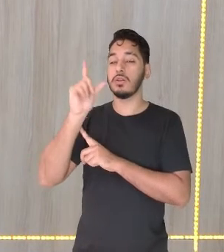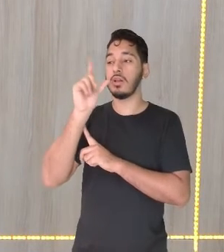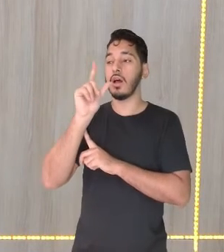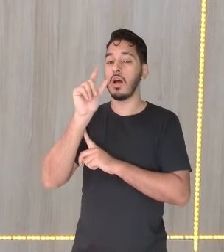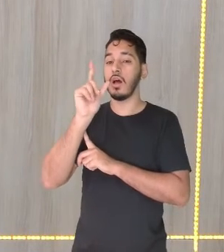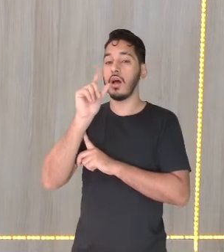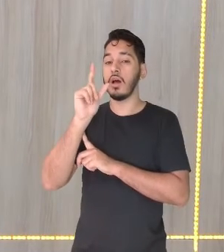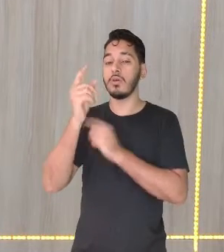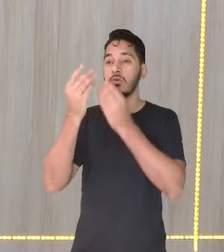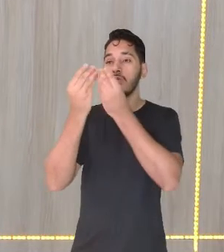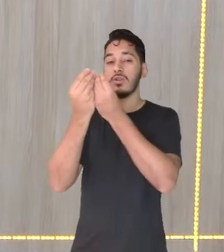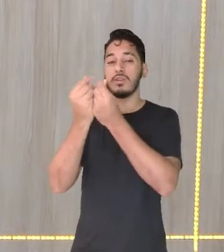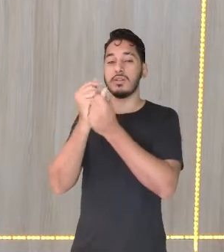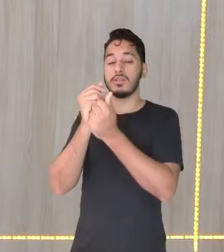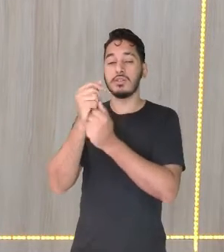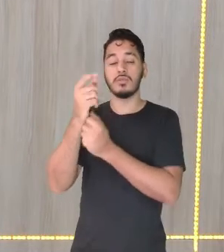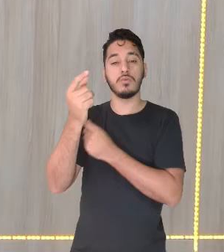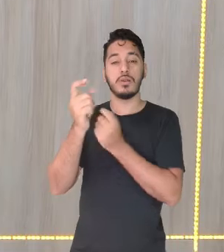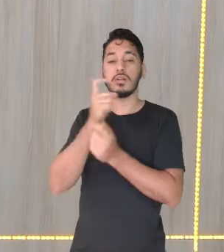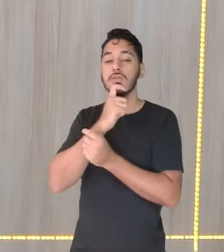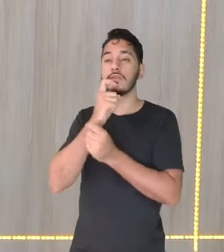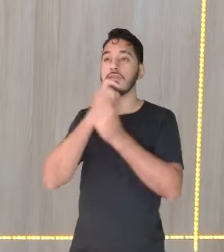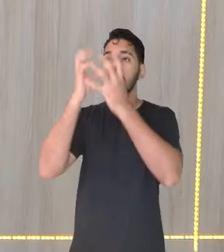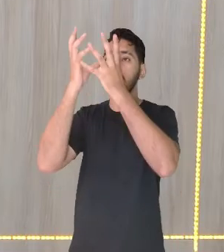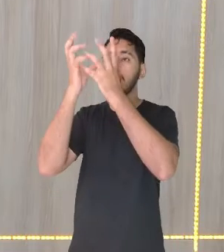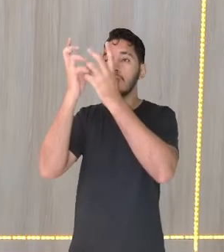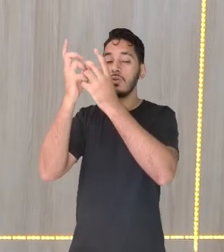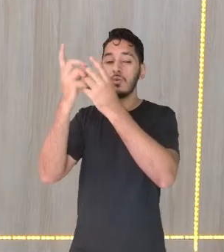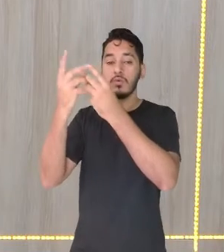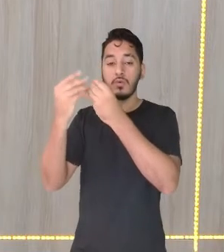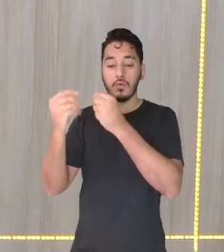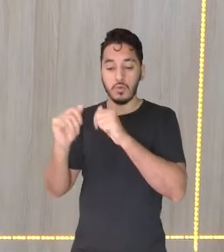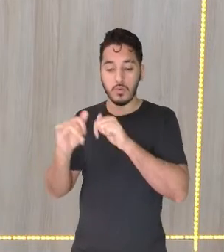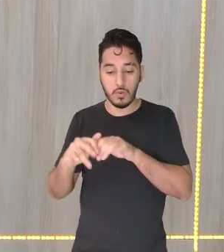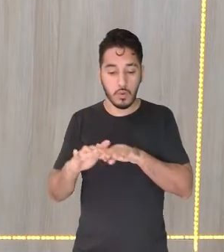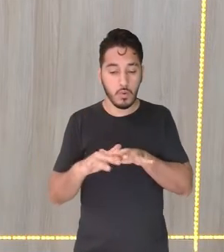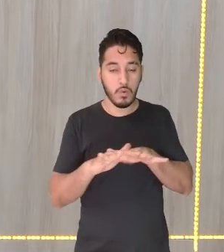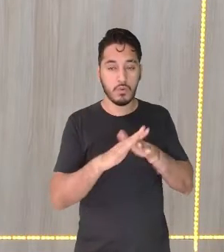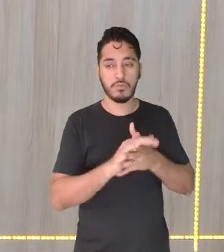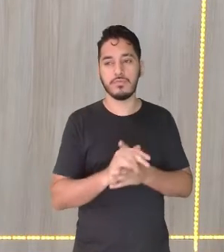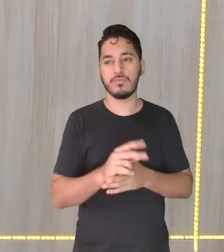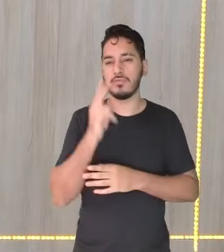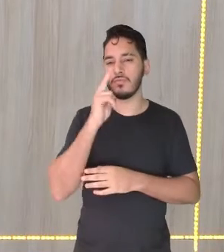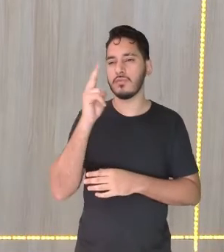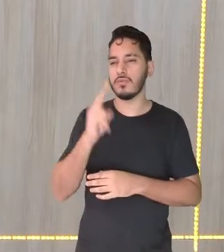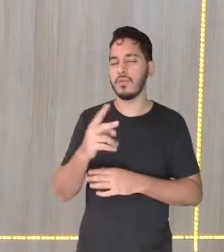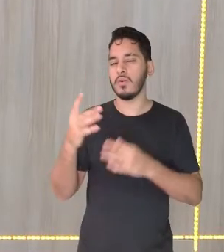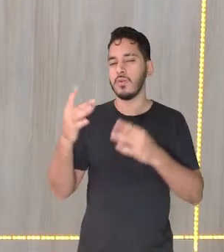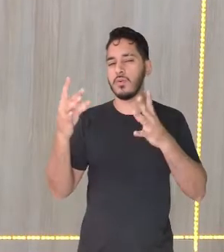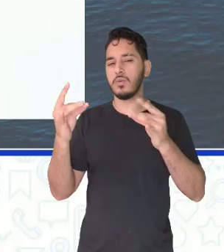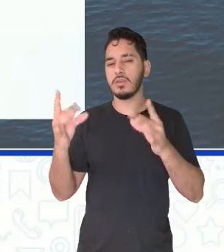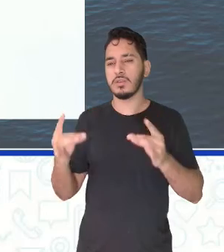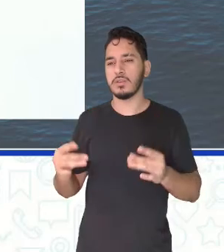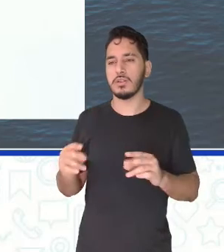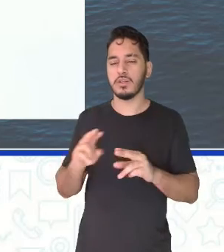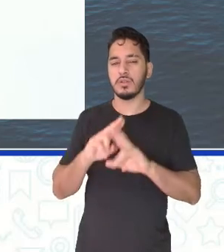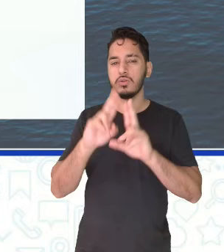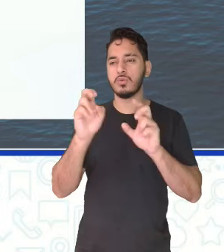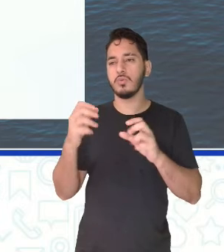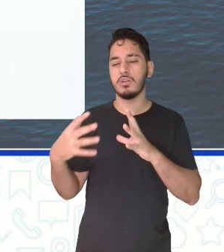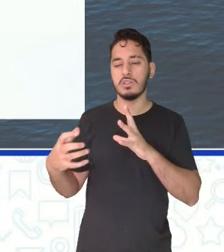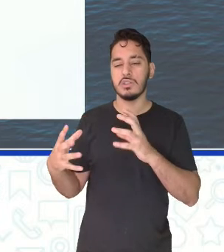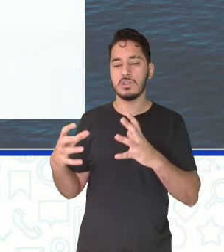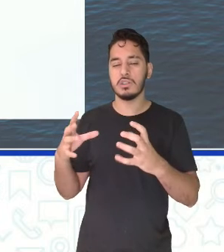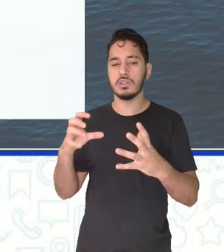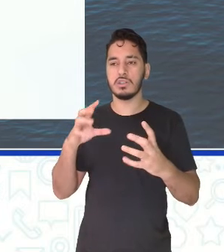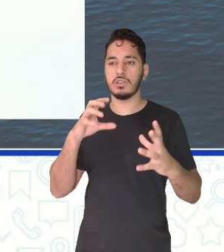água, do degelo, né, das montanhas lá dos Andes. Então, vamos ver aqui um detalhezinho, né, já sobre os